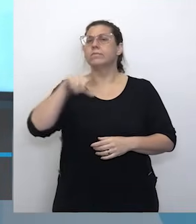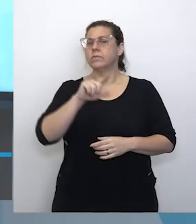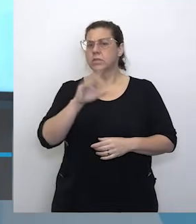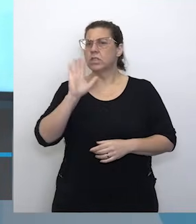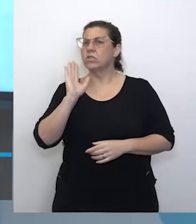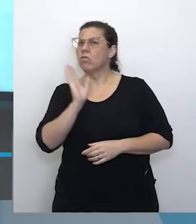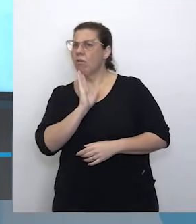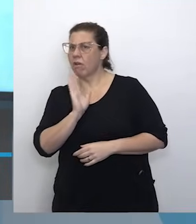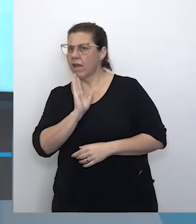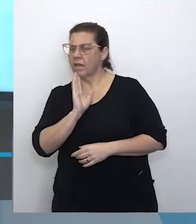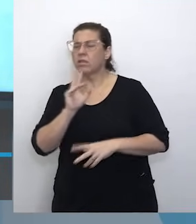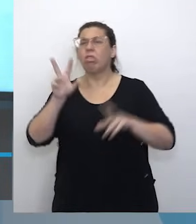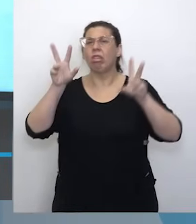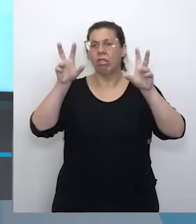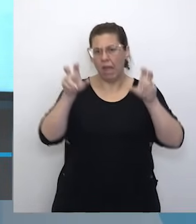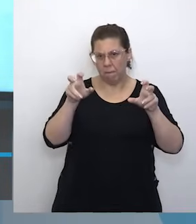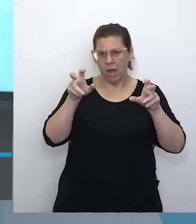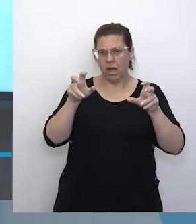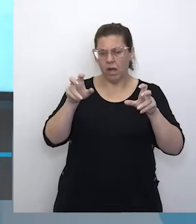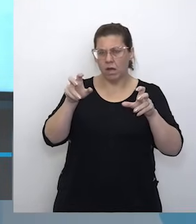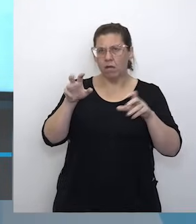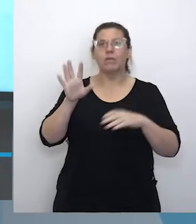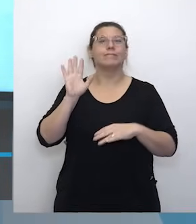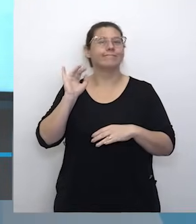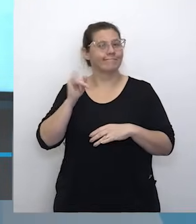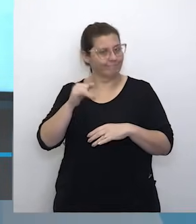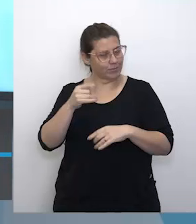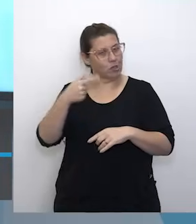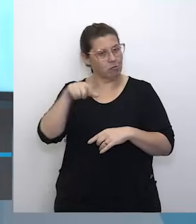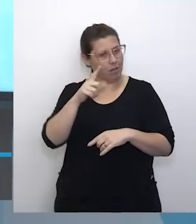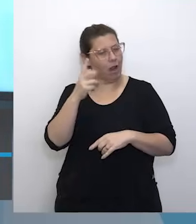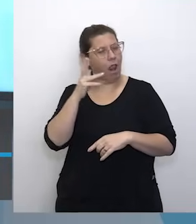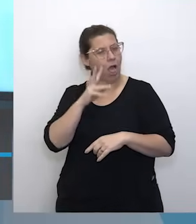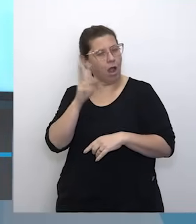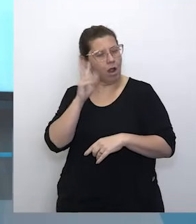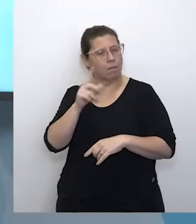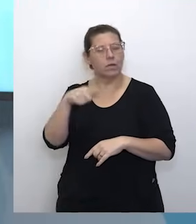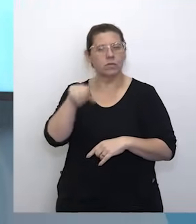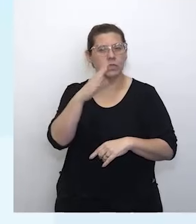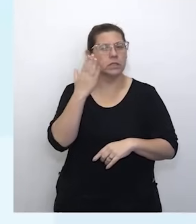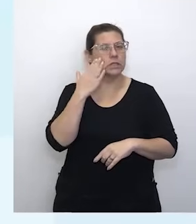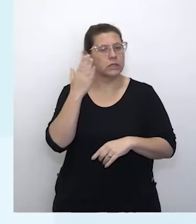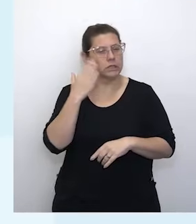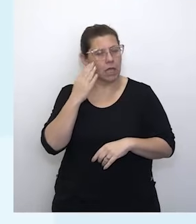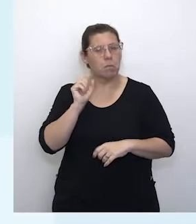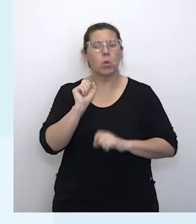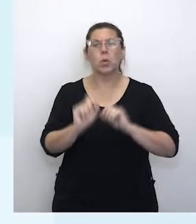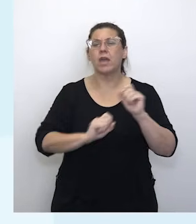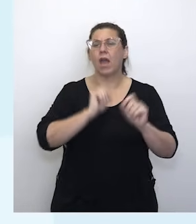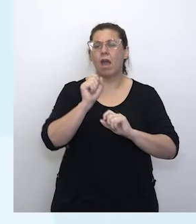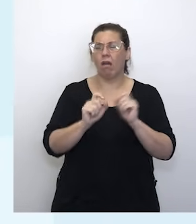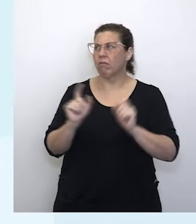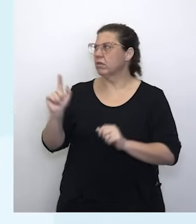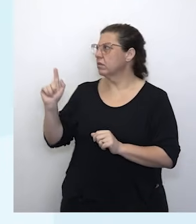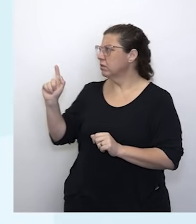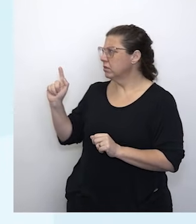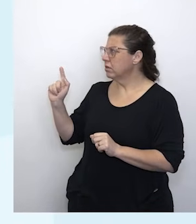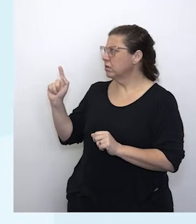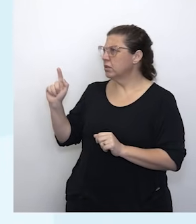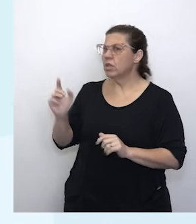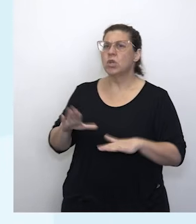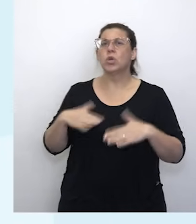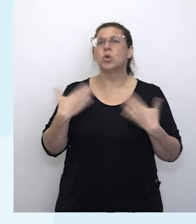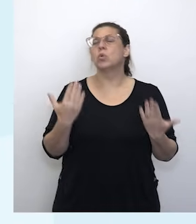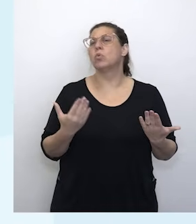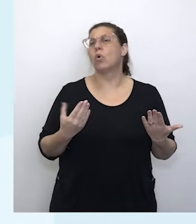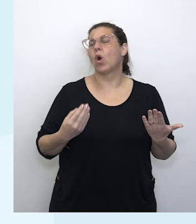ouviu falar. É claro que você já ouviu falar, porque a gente está retomando esse assunto. Mas diz aí, se você já ouviu falar em reprodução assexuada, e quais são os seres